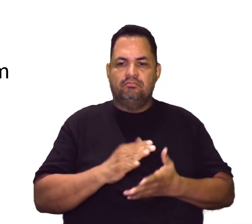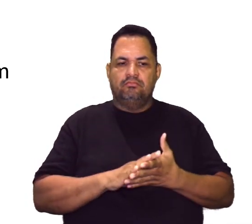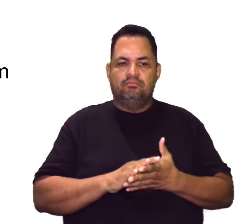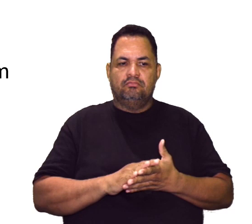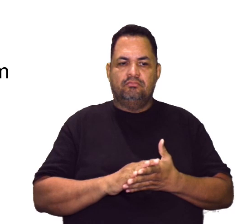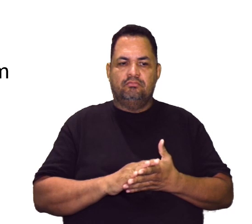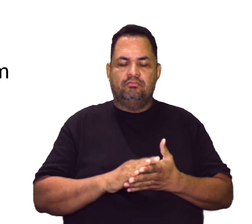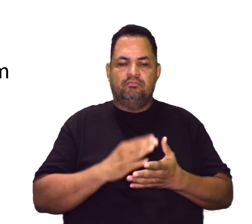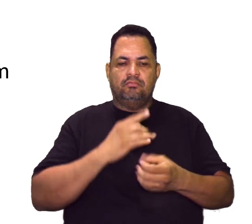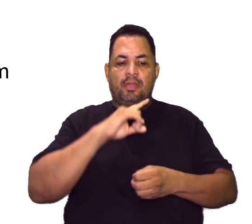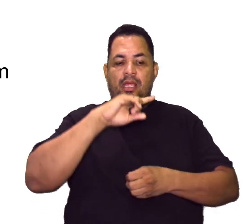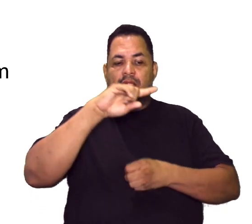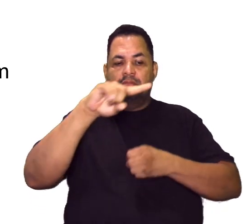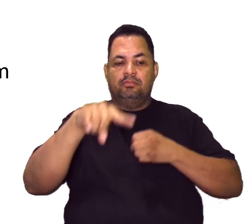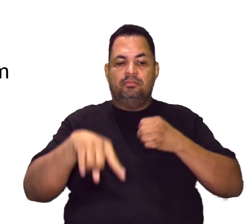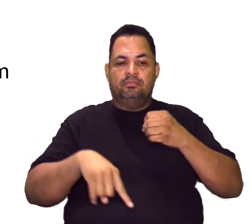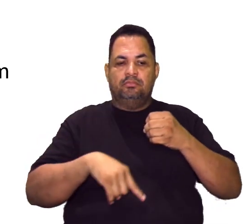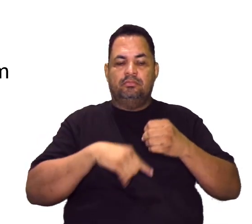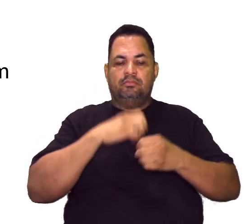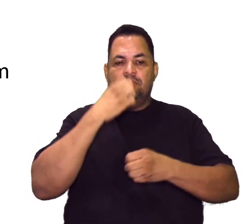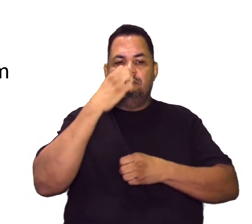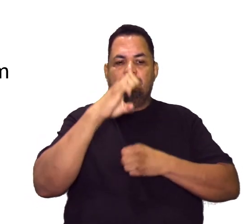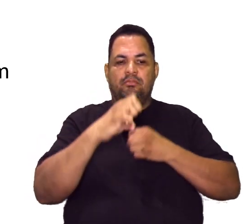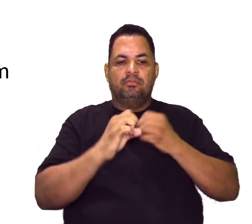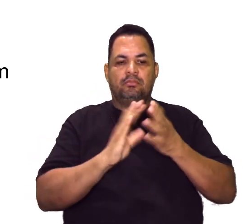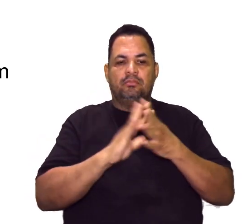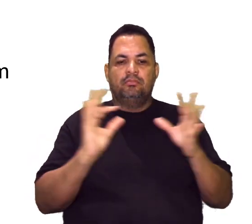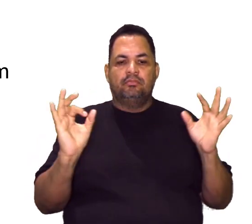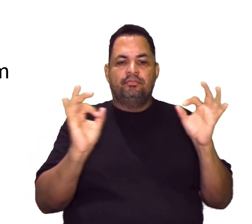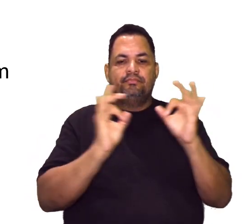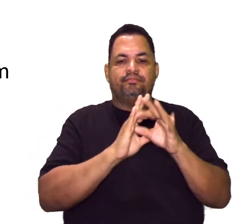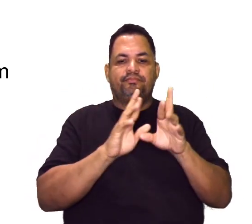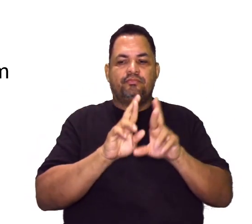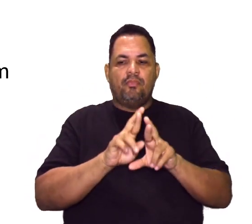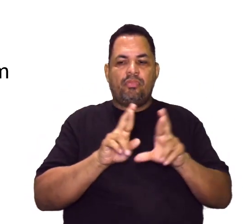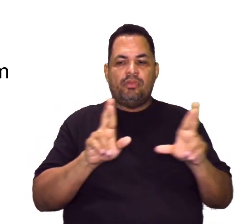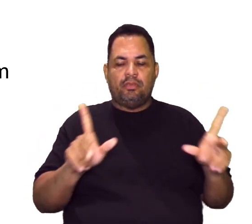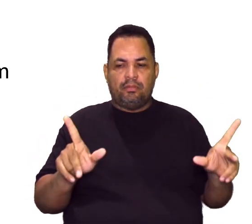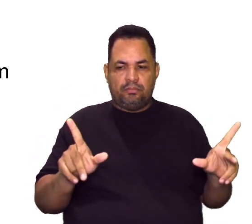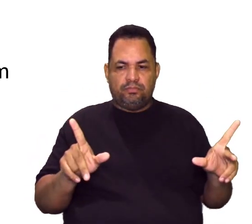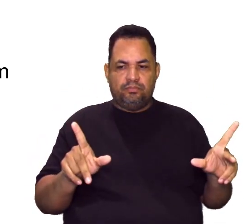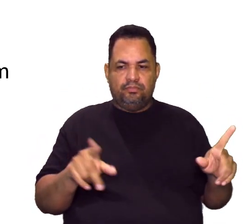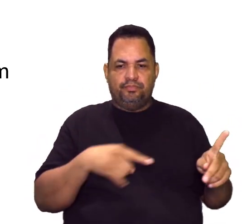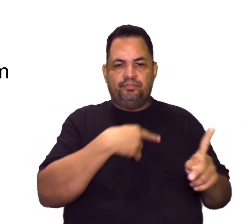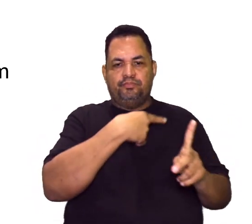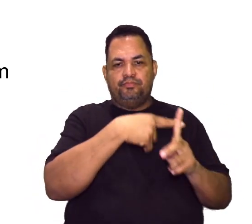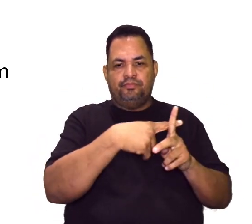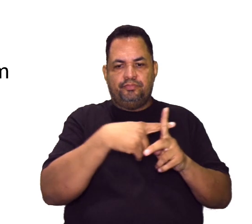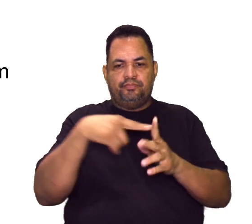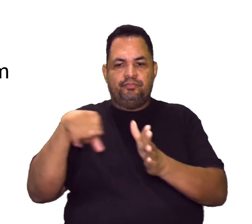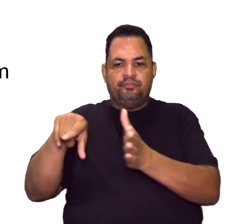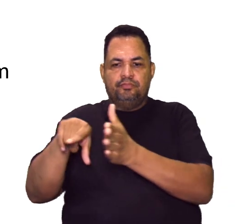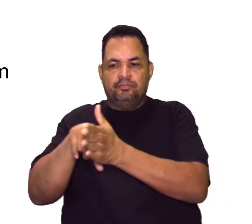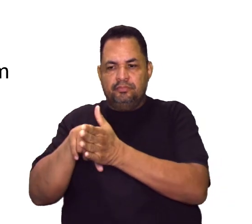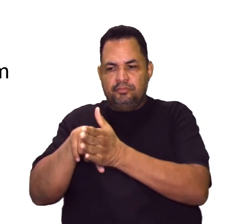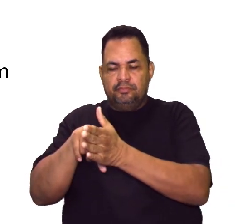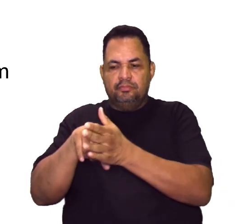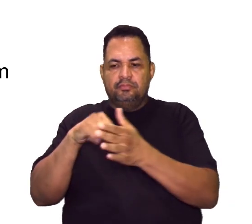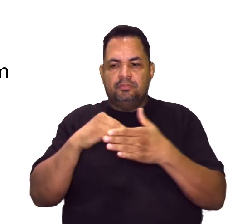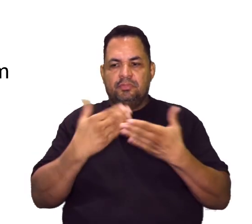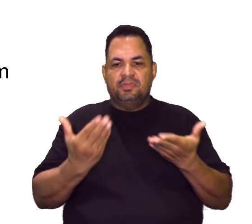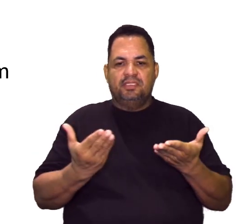nuvem eletrônica. Portanto, existe o quê? Uma diferença na polaridade. Por